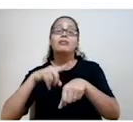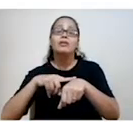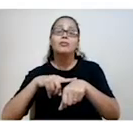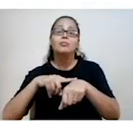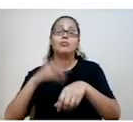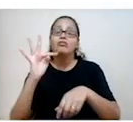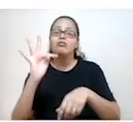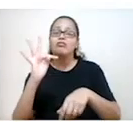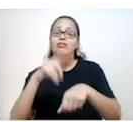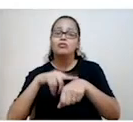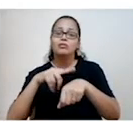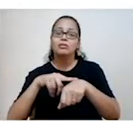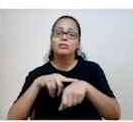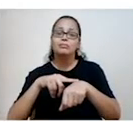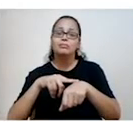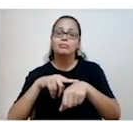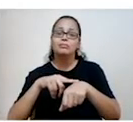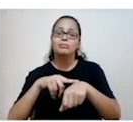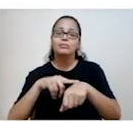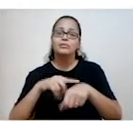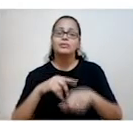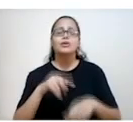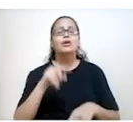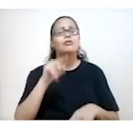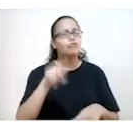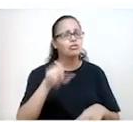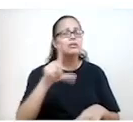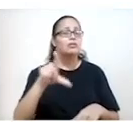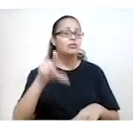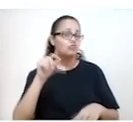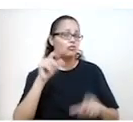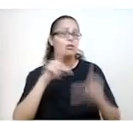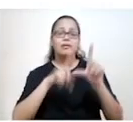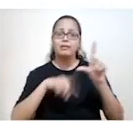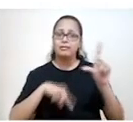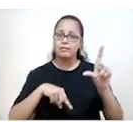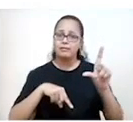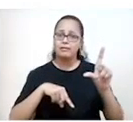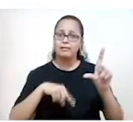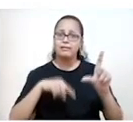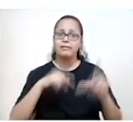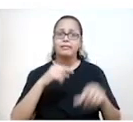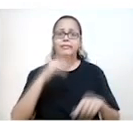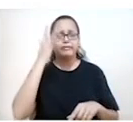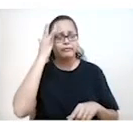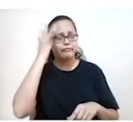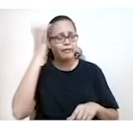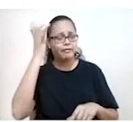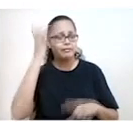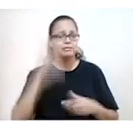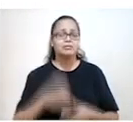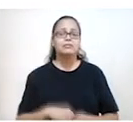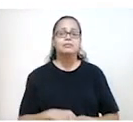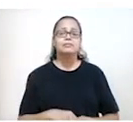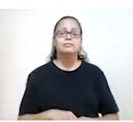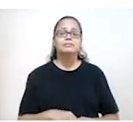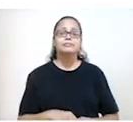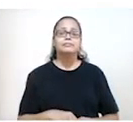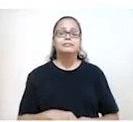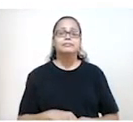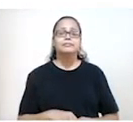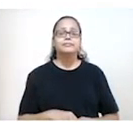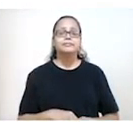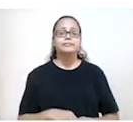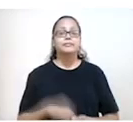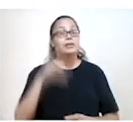Que agora é distância e tempo. A gente sempre escolhe as letras mais fáceis. Aqui, ó, é só uma verificação. Tá?